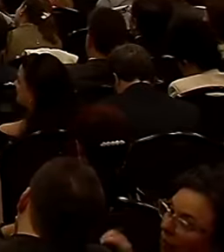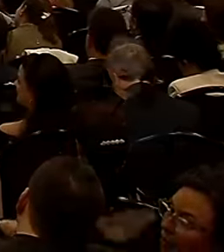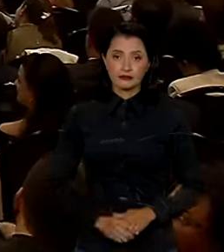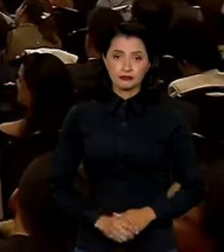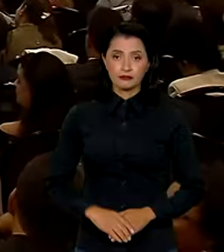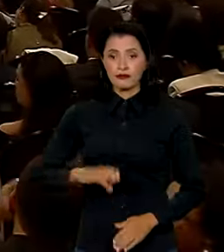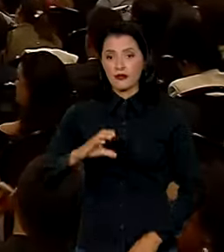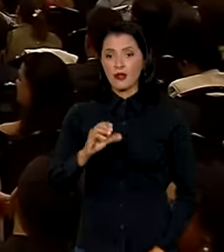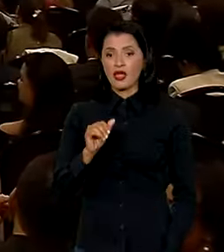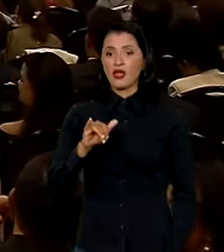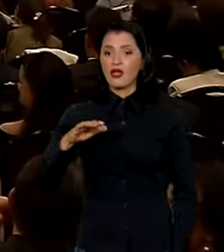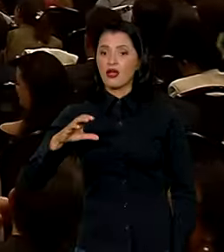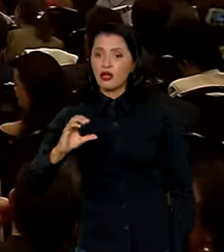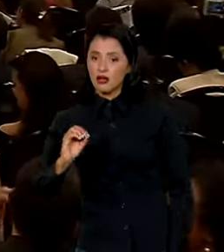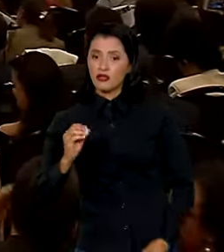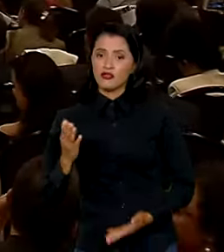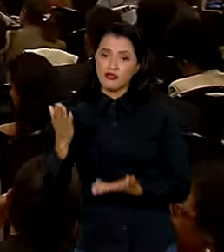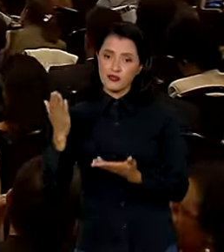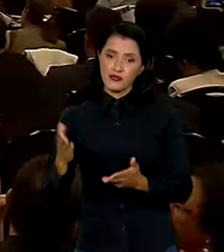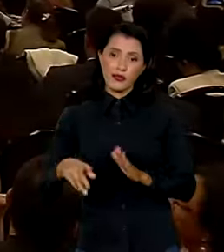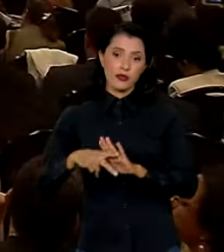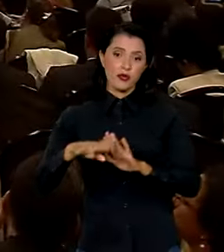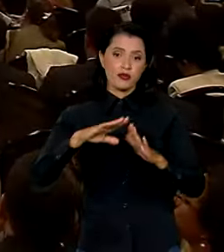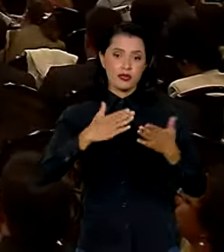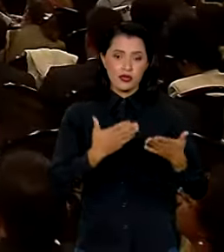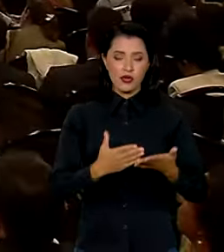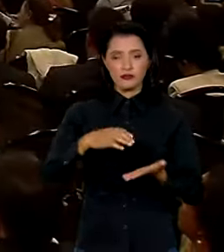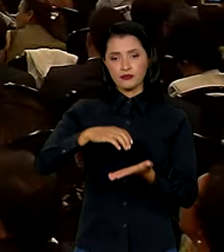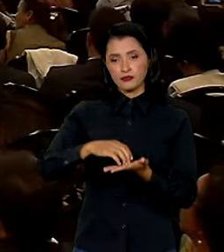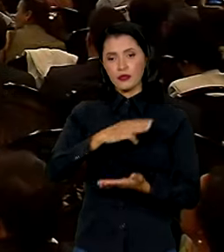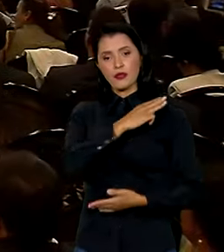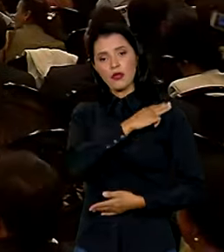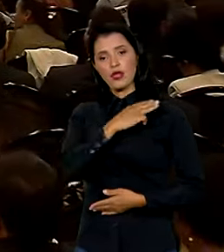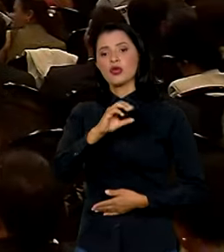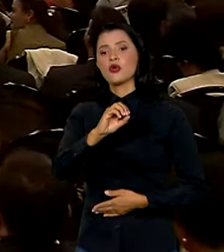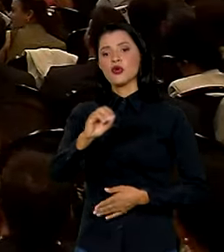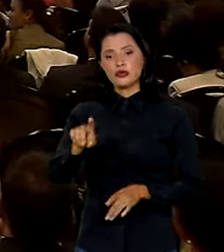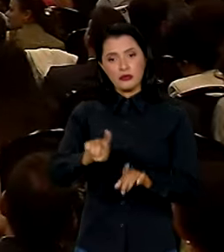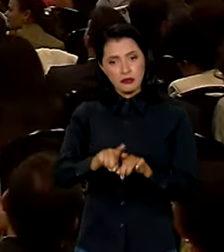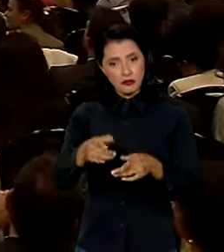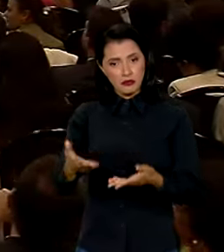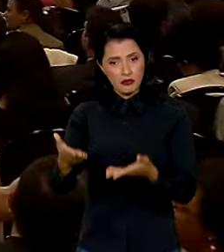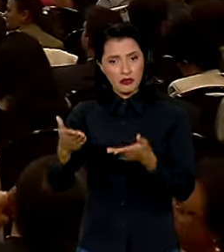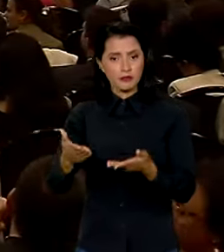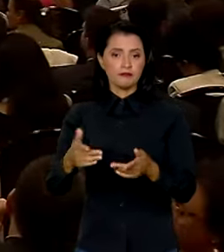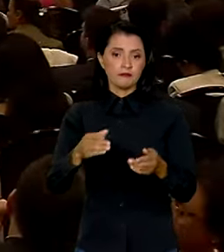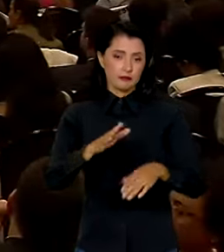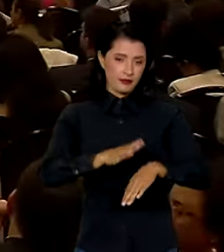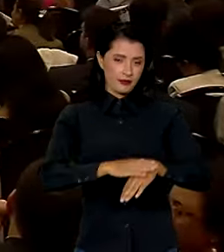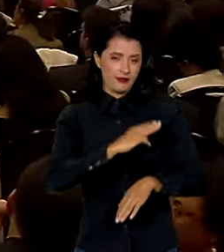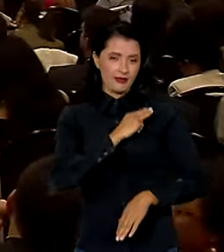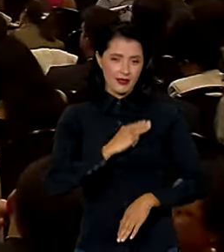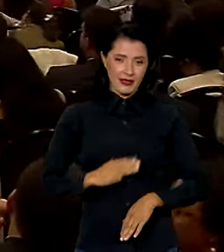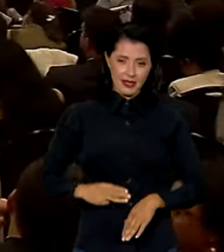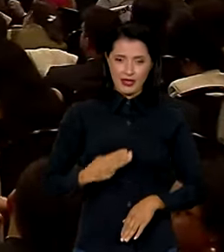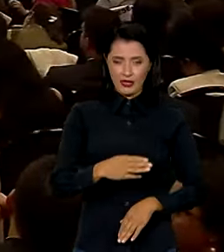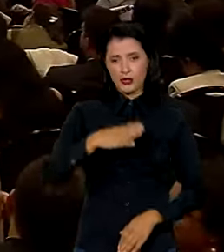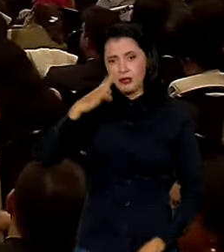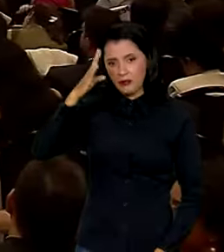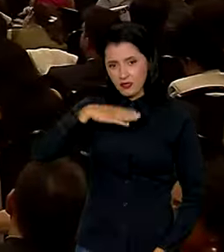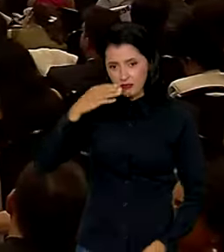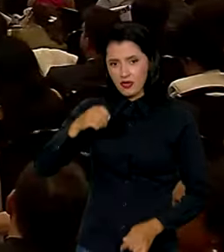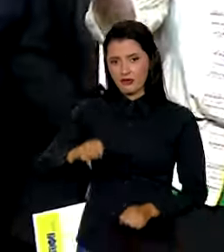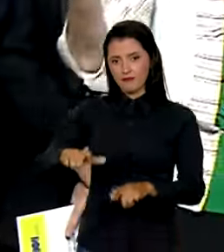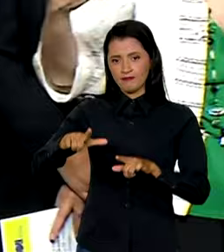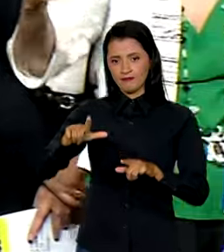Caio Leal Vargas, da Escola Centro de Ensino Médio Setor Oeste, será entregue pelo ministro Paulo